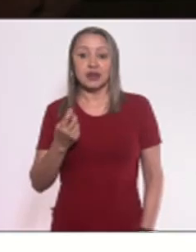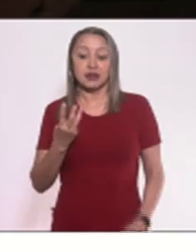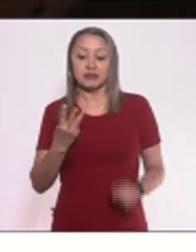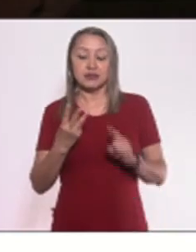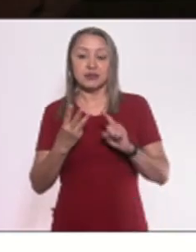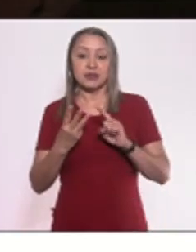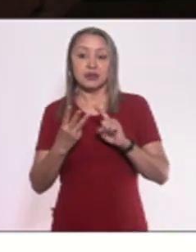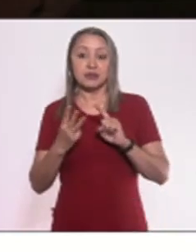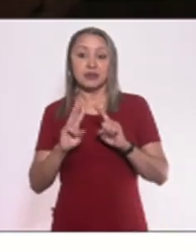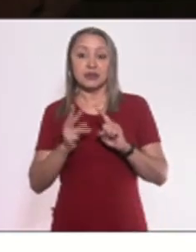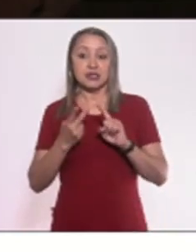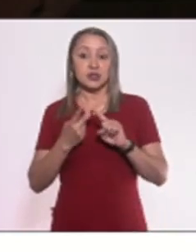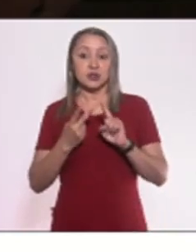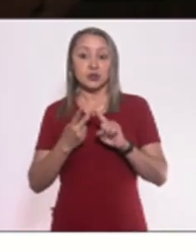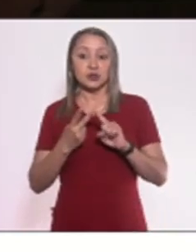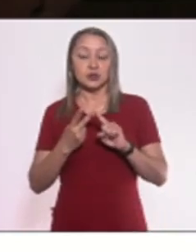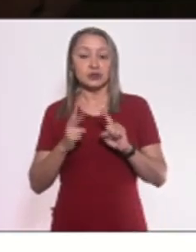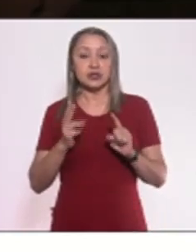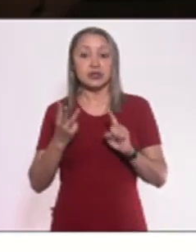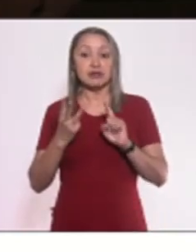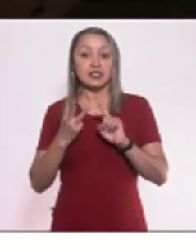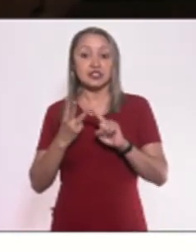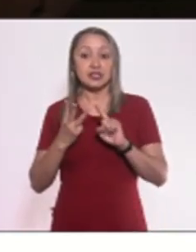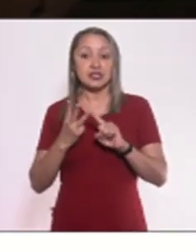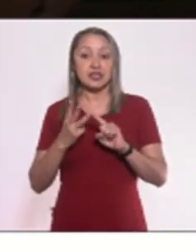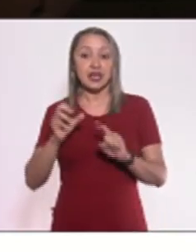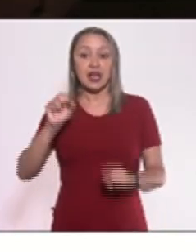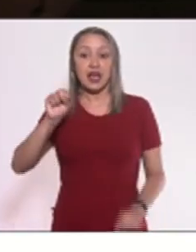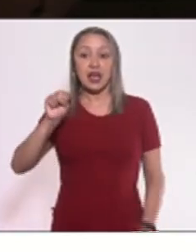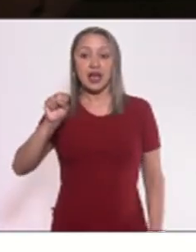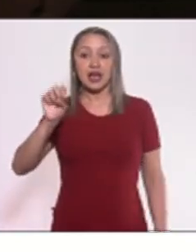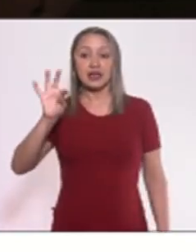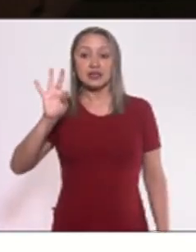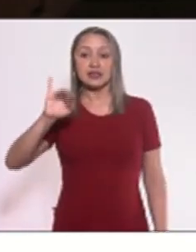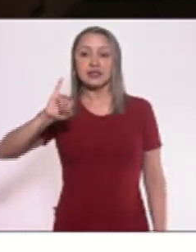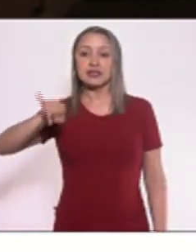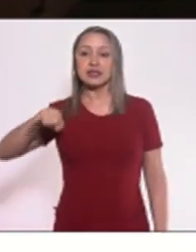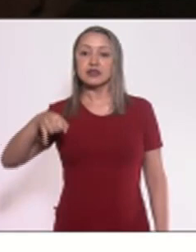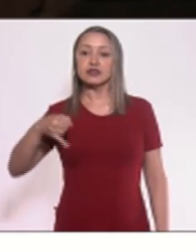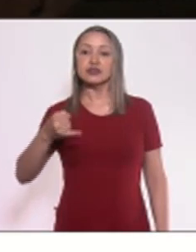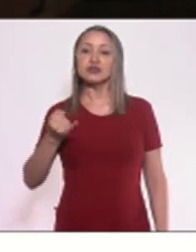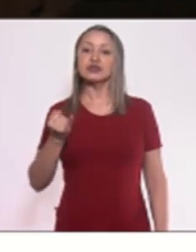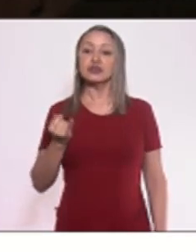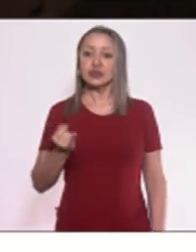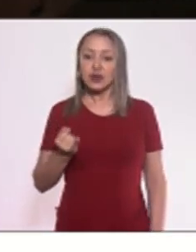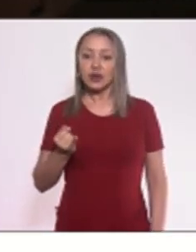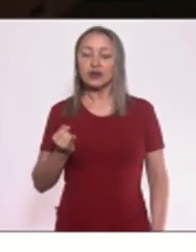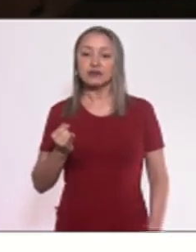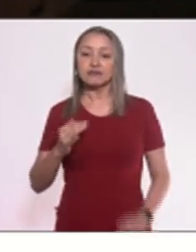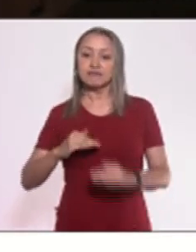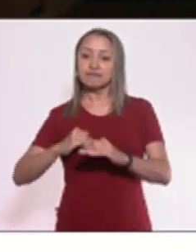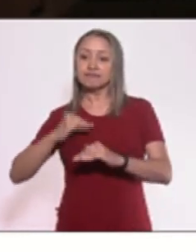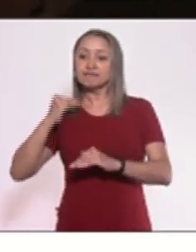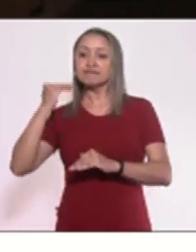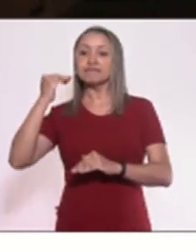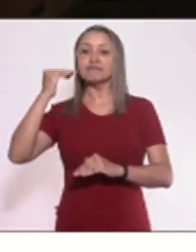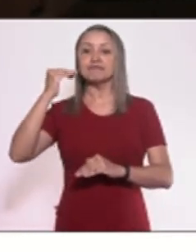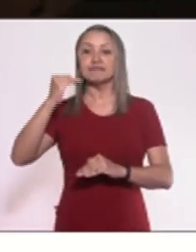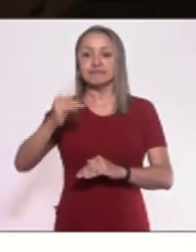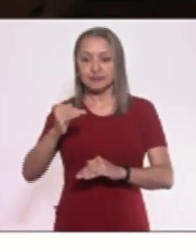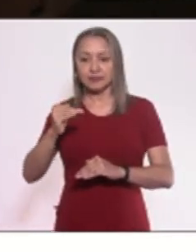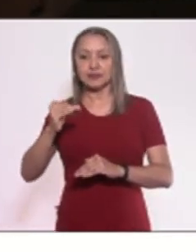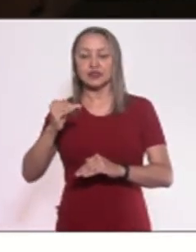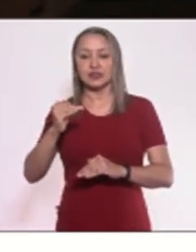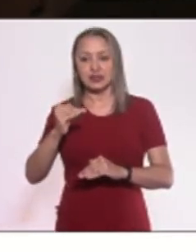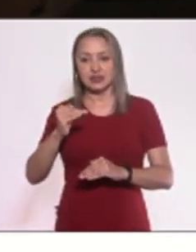o STJ, mas no julgamento de mérito, dispensado as fases